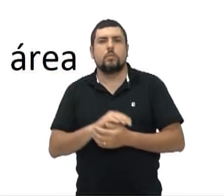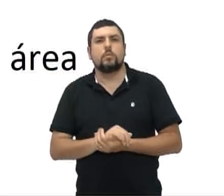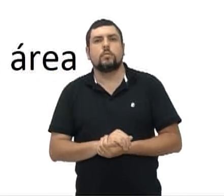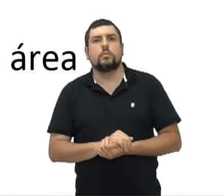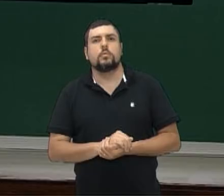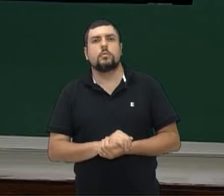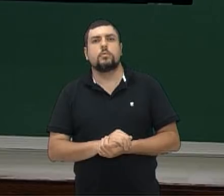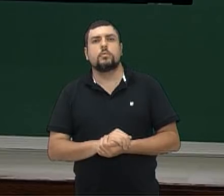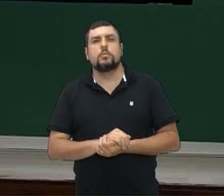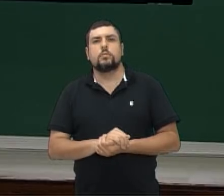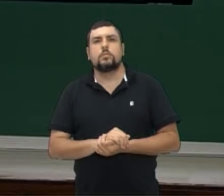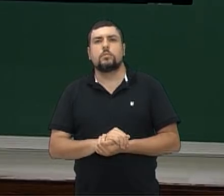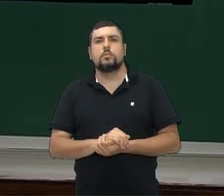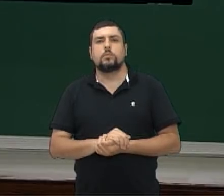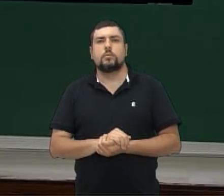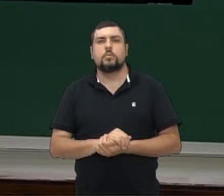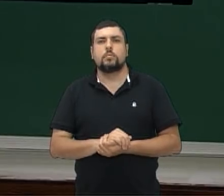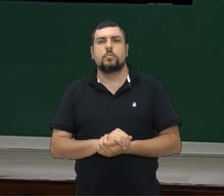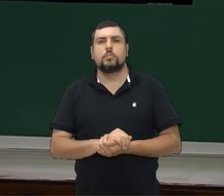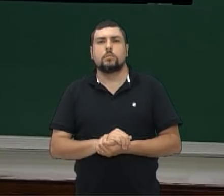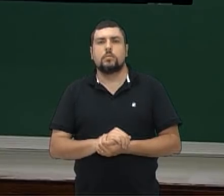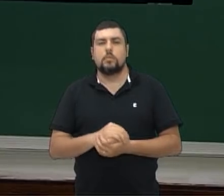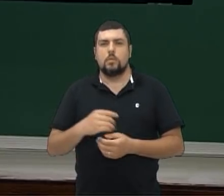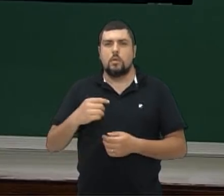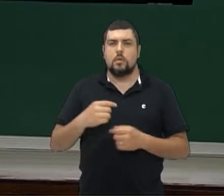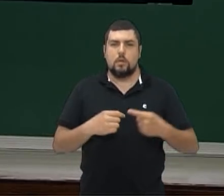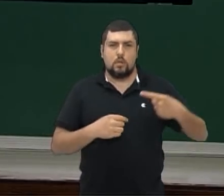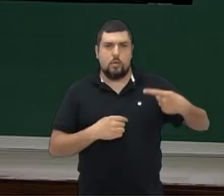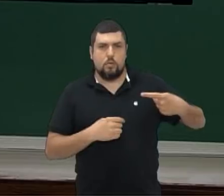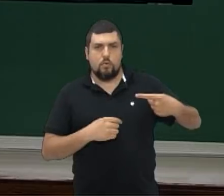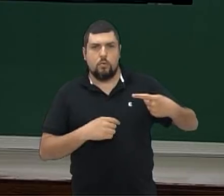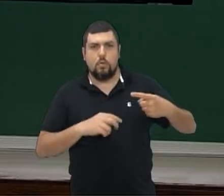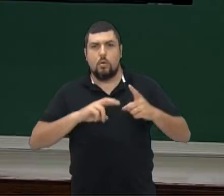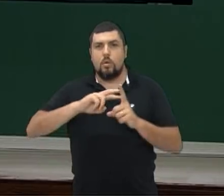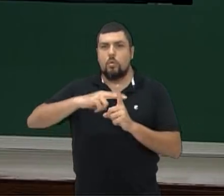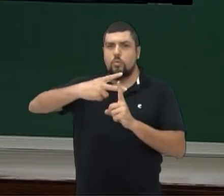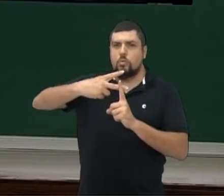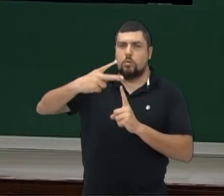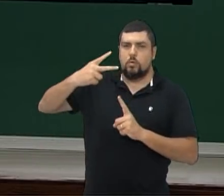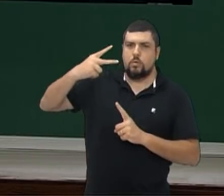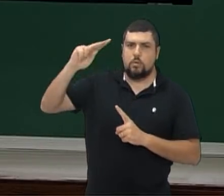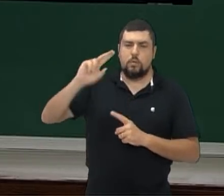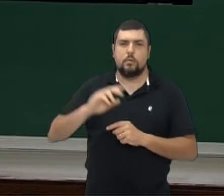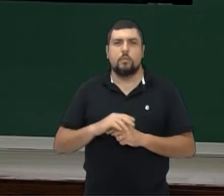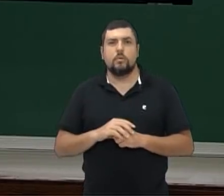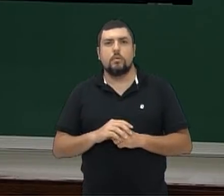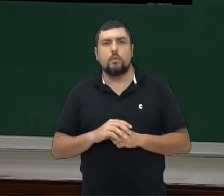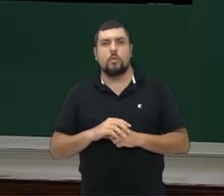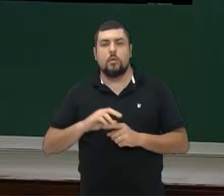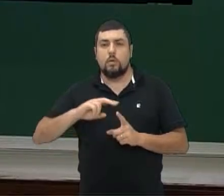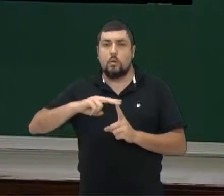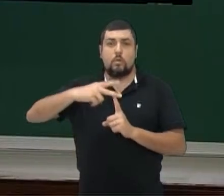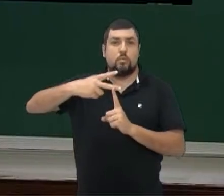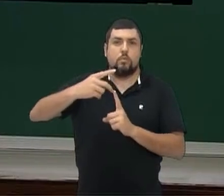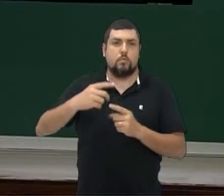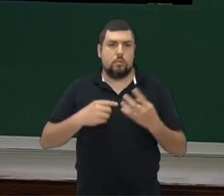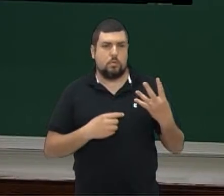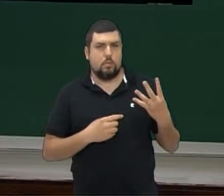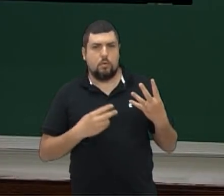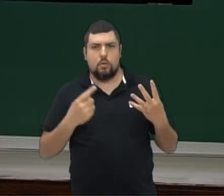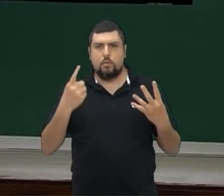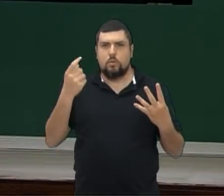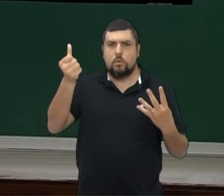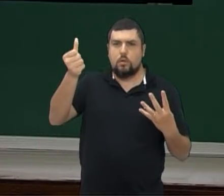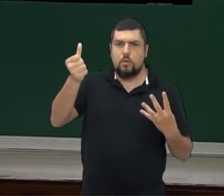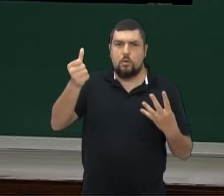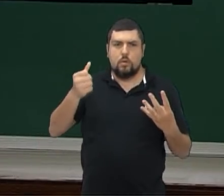2. A figura 1 tem o dobro da área da figura 2. Não tem o dobro, né? Que é 4 e é 16. O